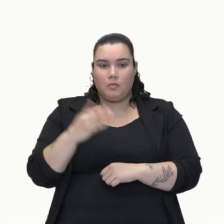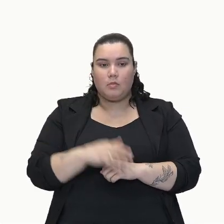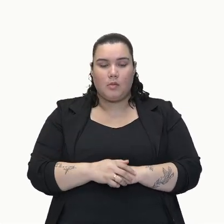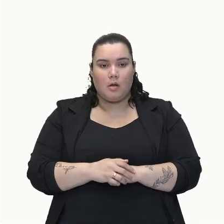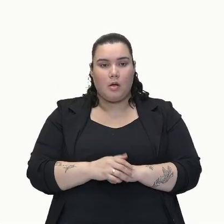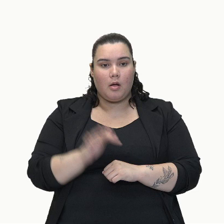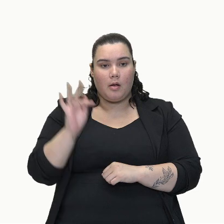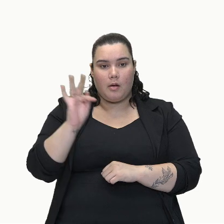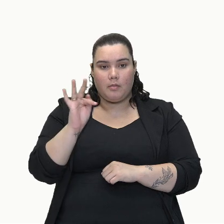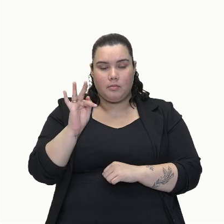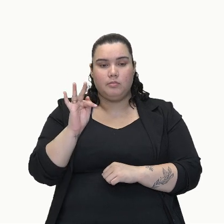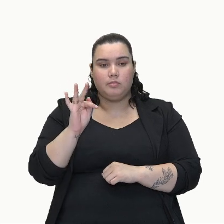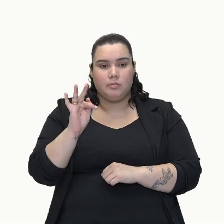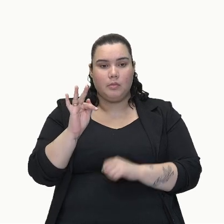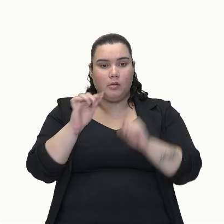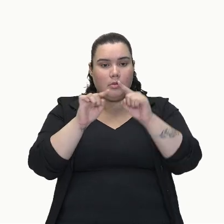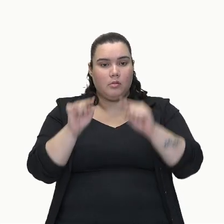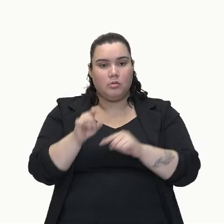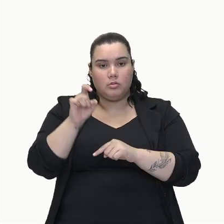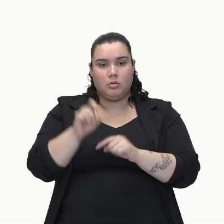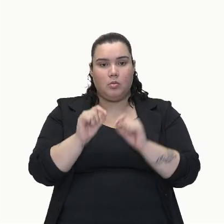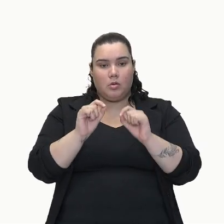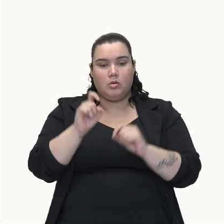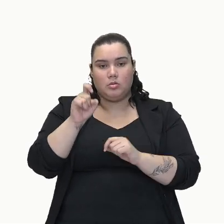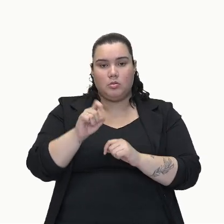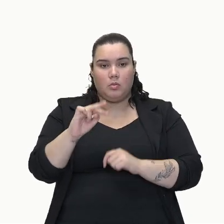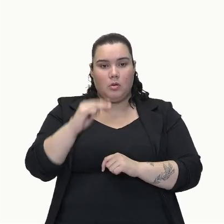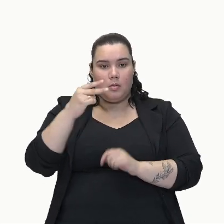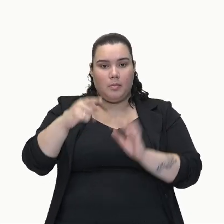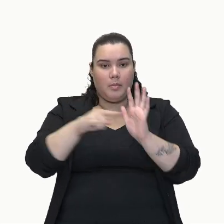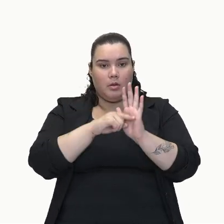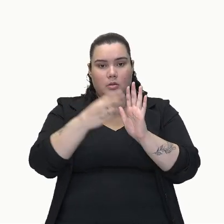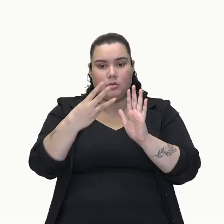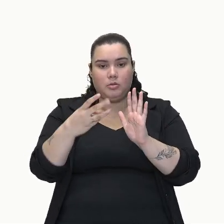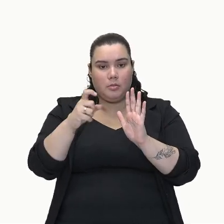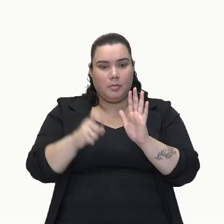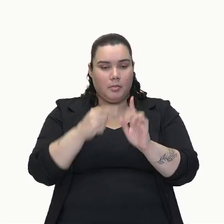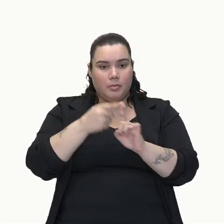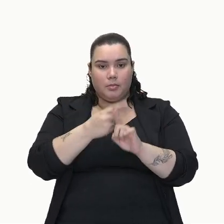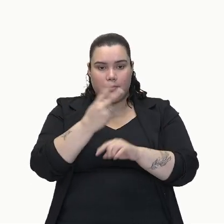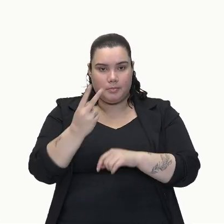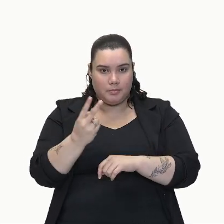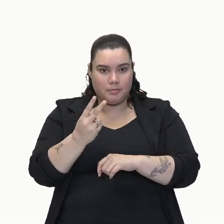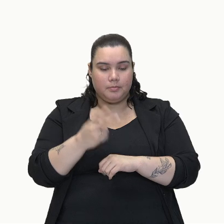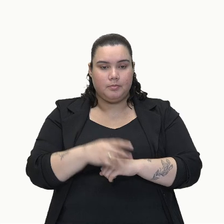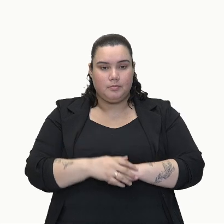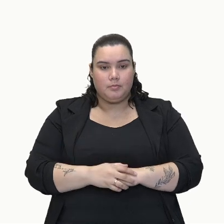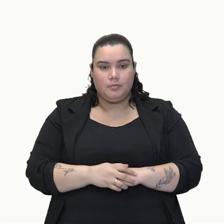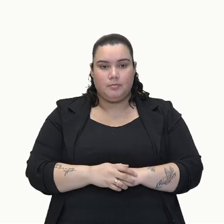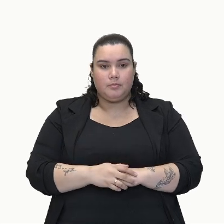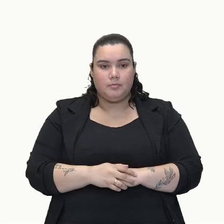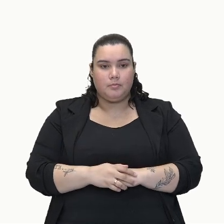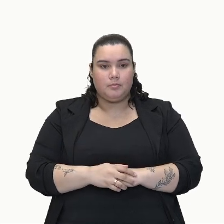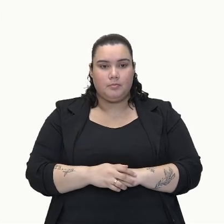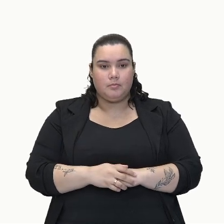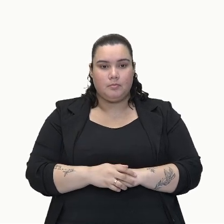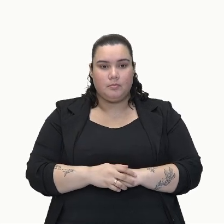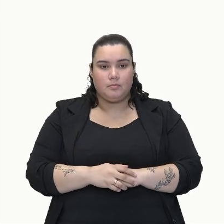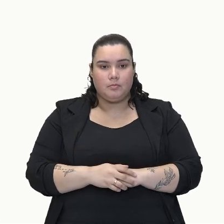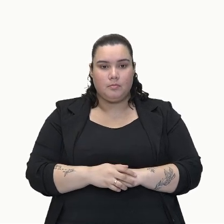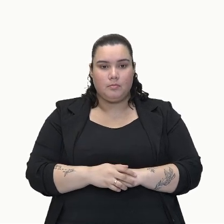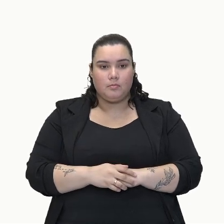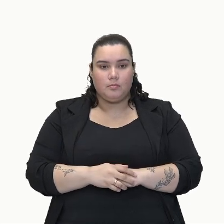função do item A, f de x igual a x ao quadrado menos 3x mais 2.